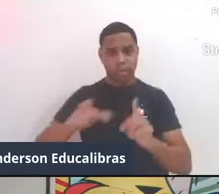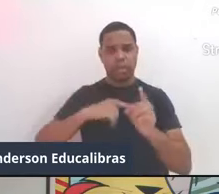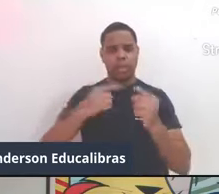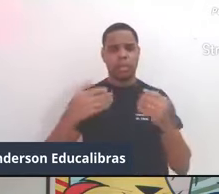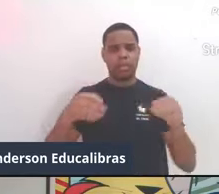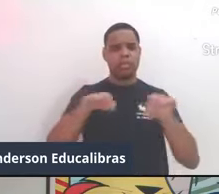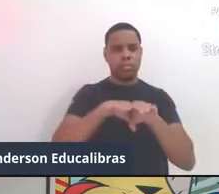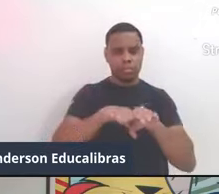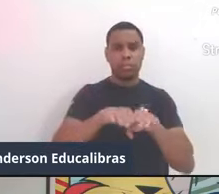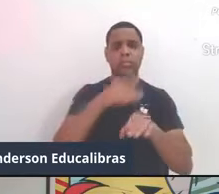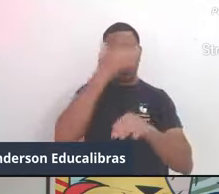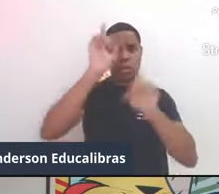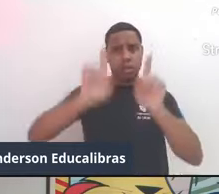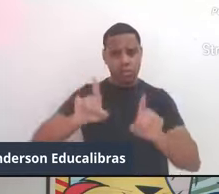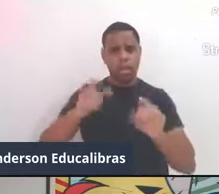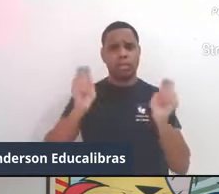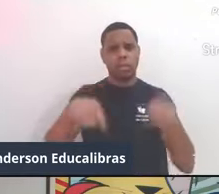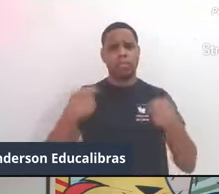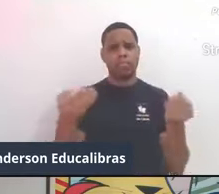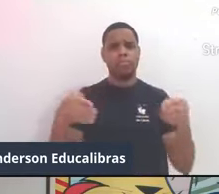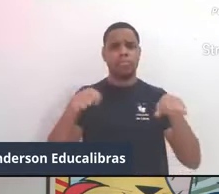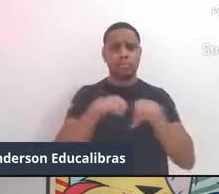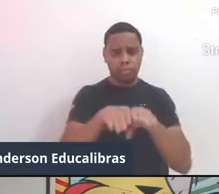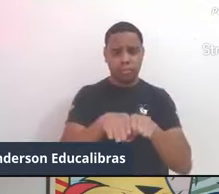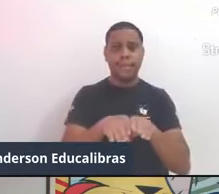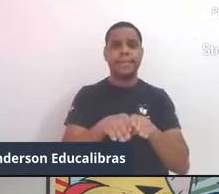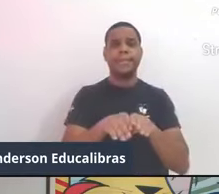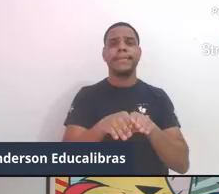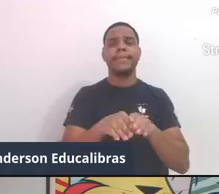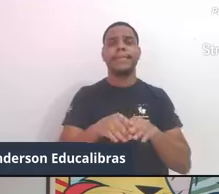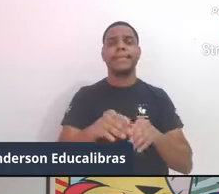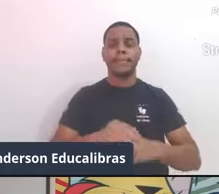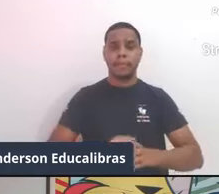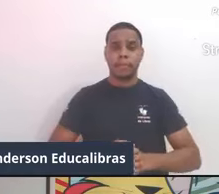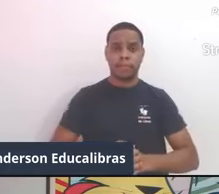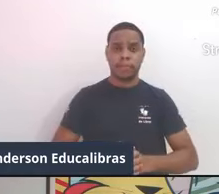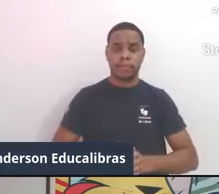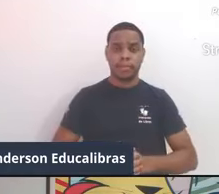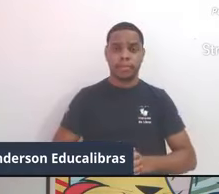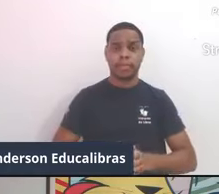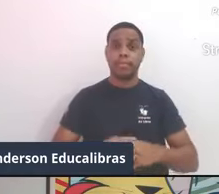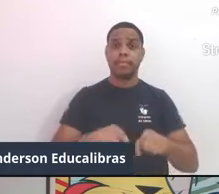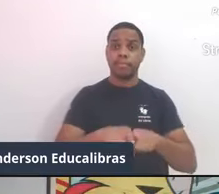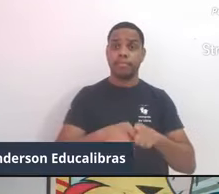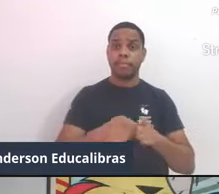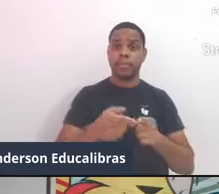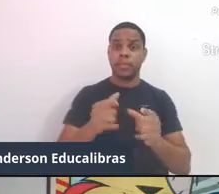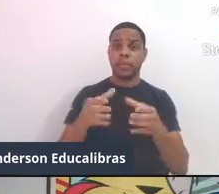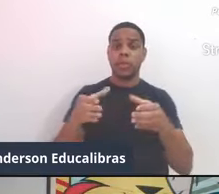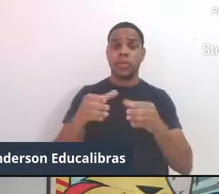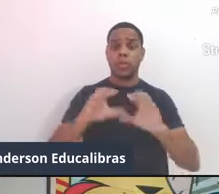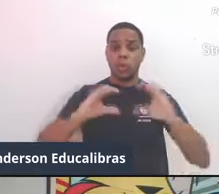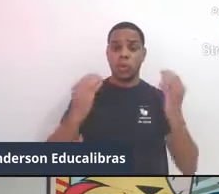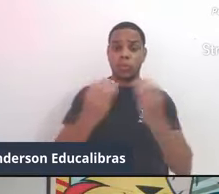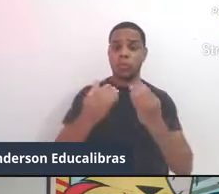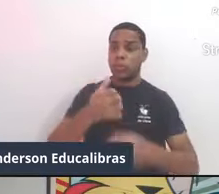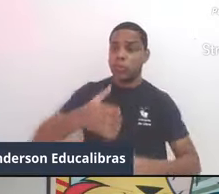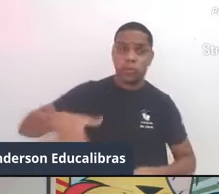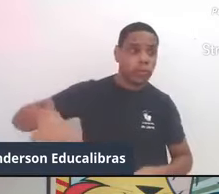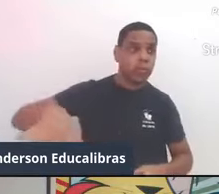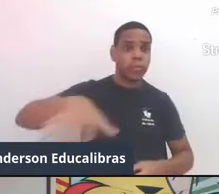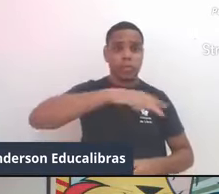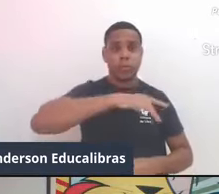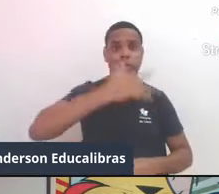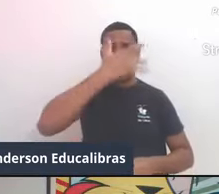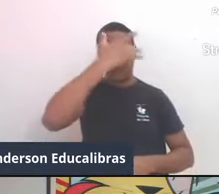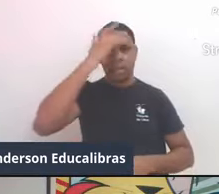modo geral, da integração de todos os demais membros da comunidade, do ponto de vista